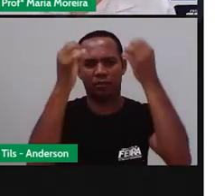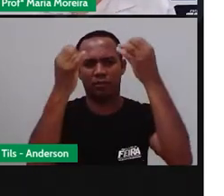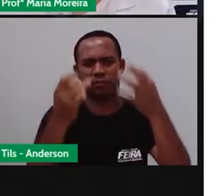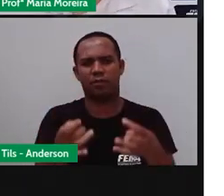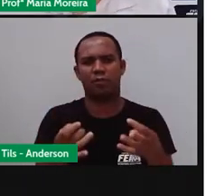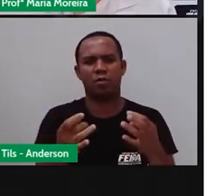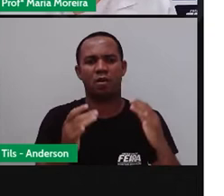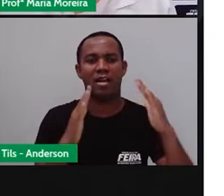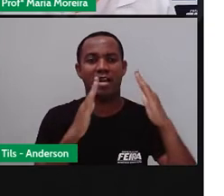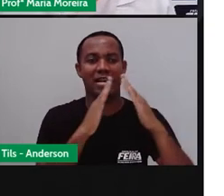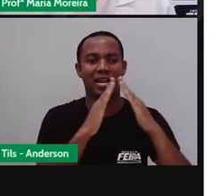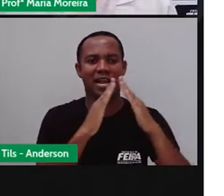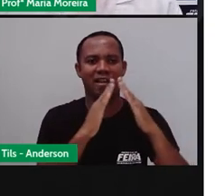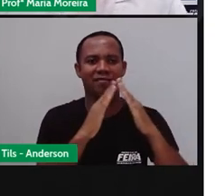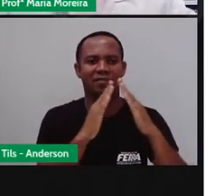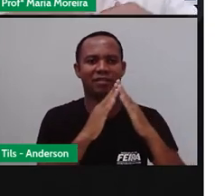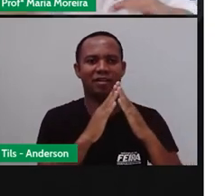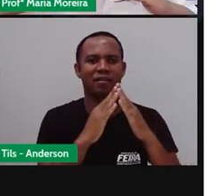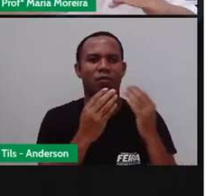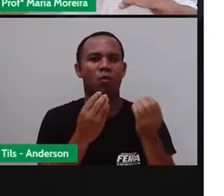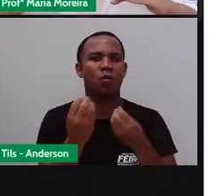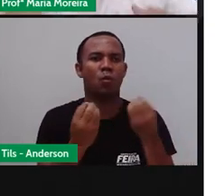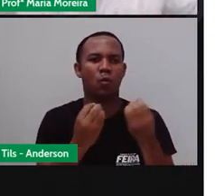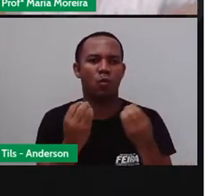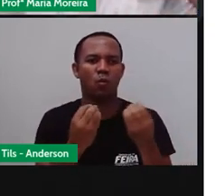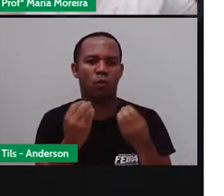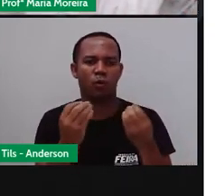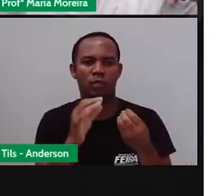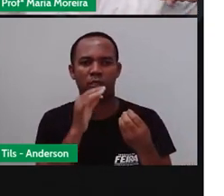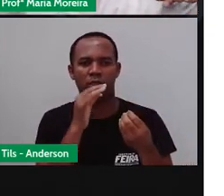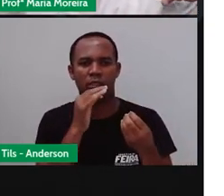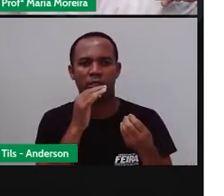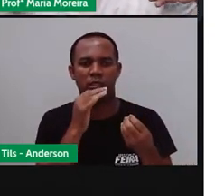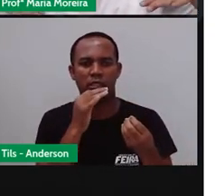de palafita? Pois é, que são casas que ficam que,